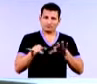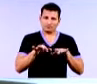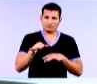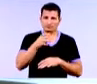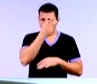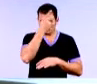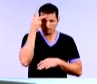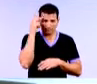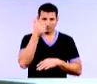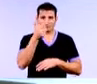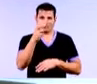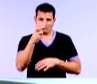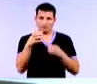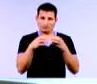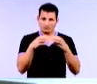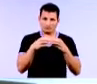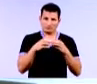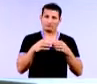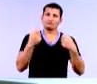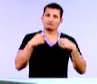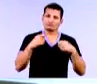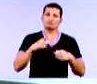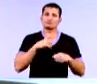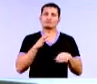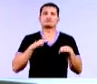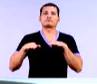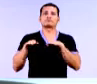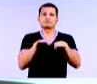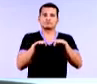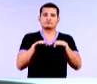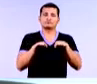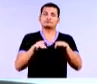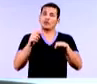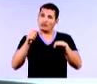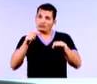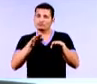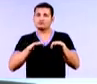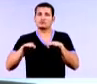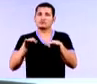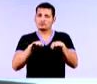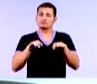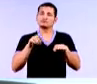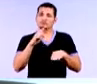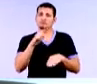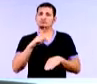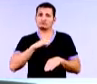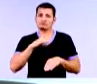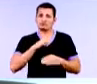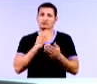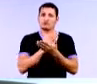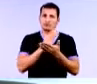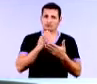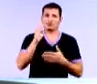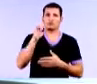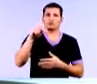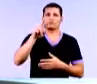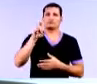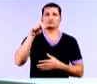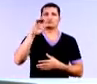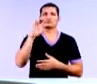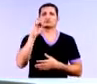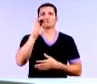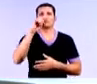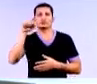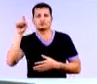15 pessoas, precisa se criar um padrão. E esse padrão, ele já entra aqui no caso de algumas convenções que a gente vai dar uma olhada.